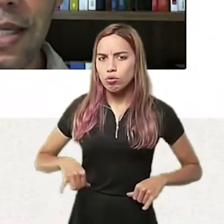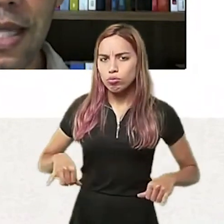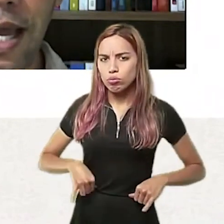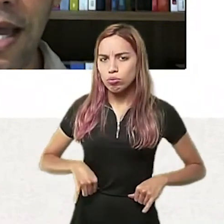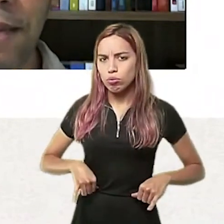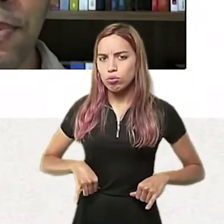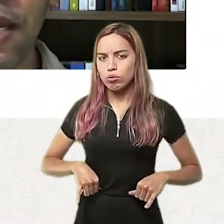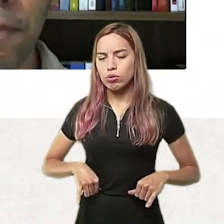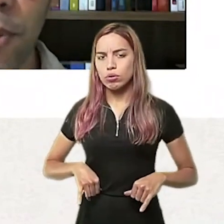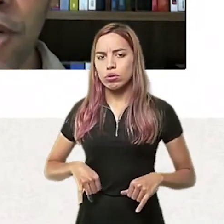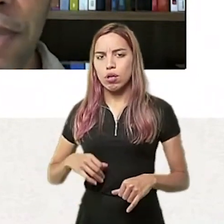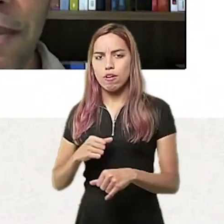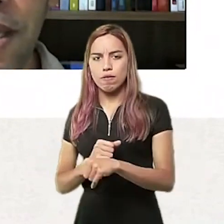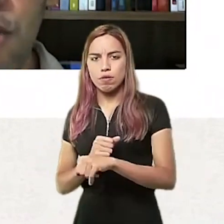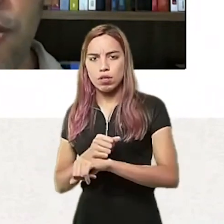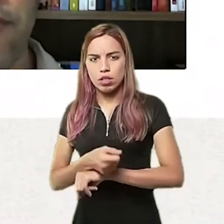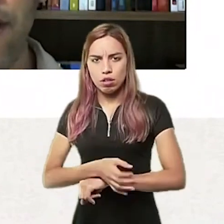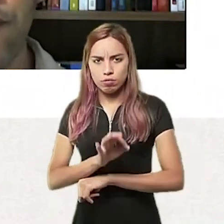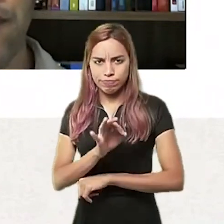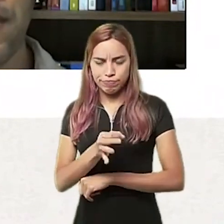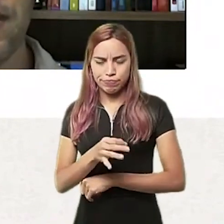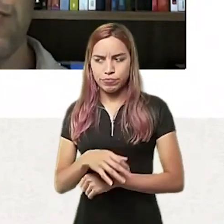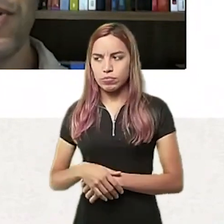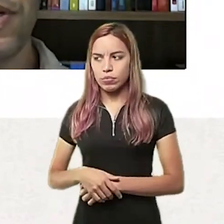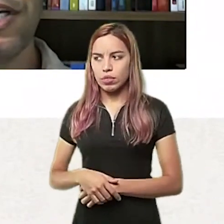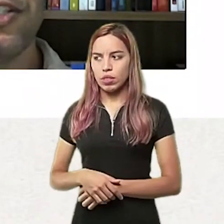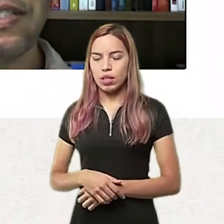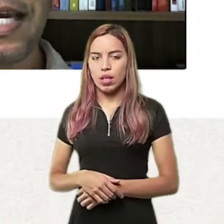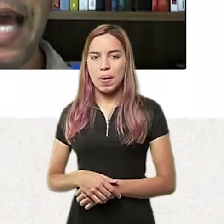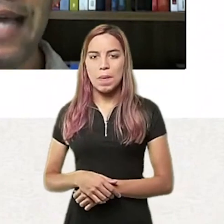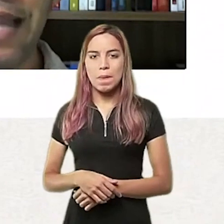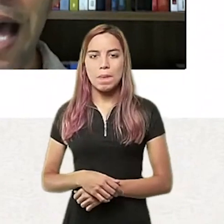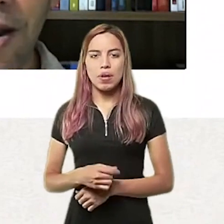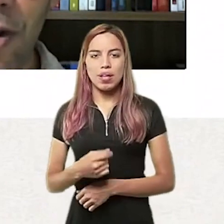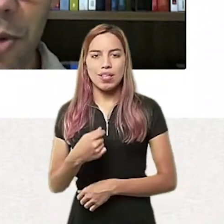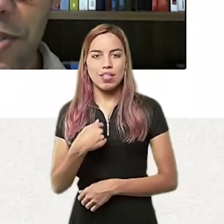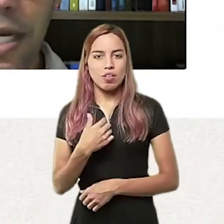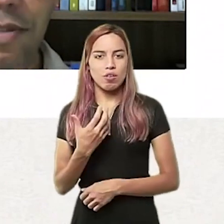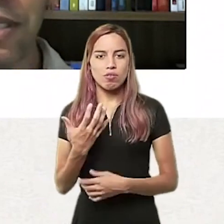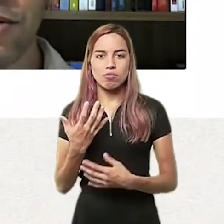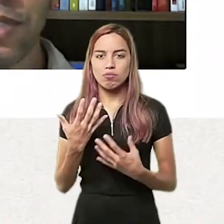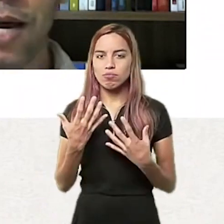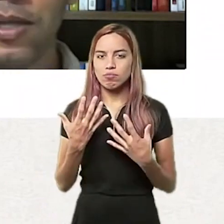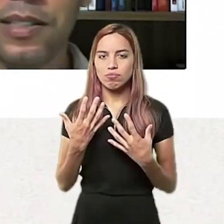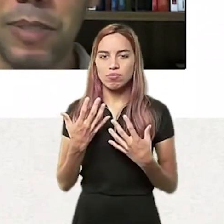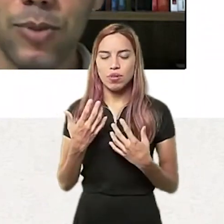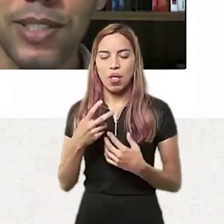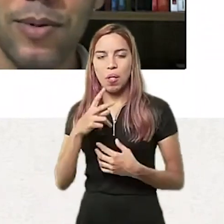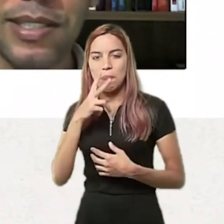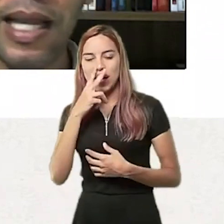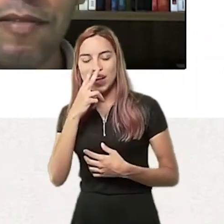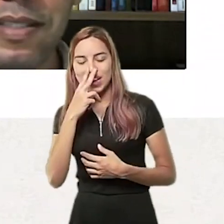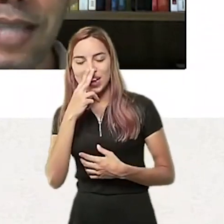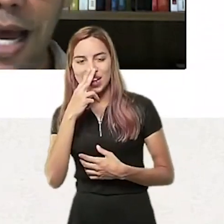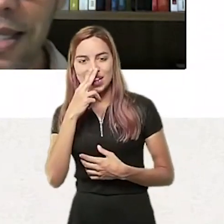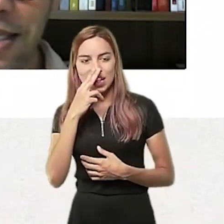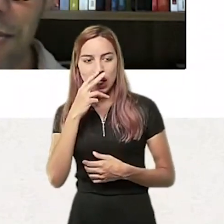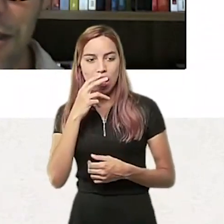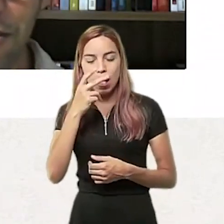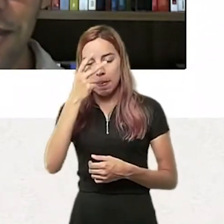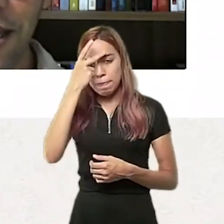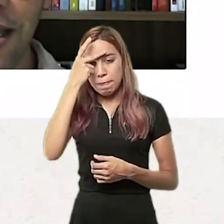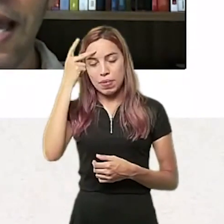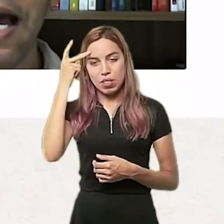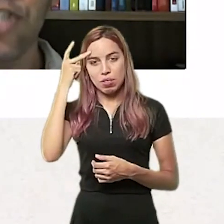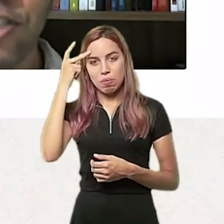recuso a dizer até, porque para mim é um eufemismo dizer que é análogo à escravidão. Não, essas pessoas são